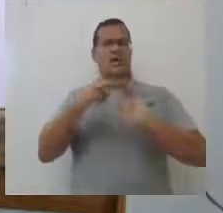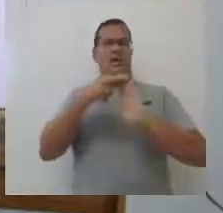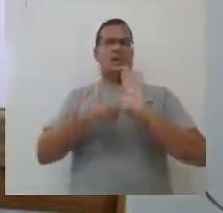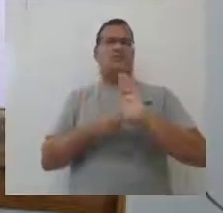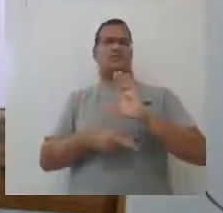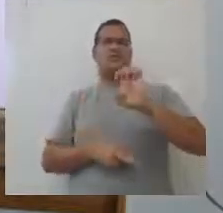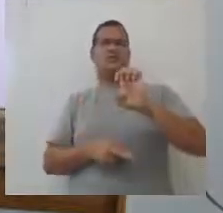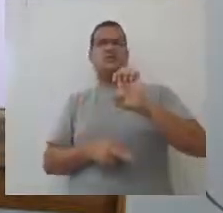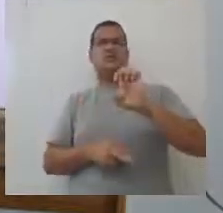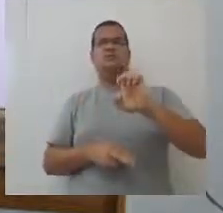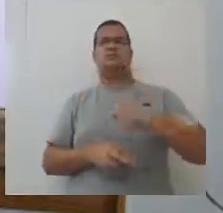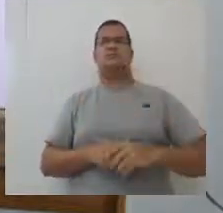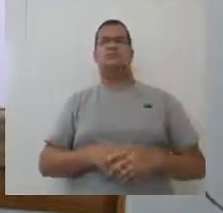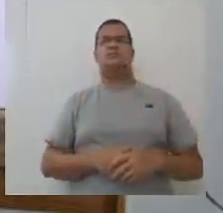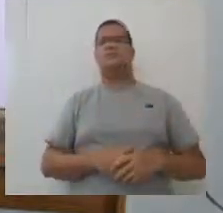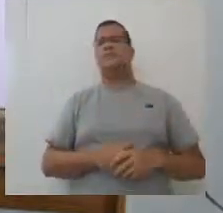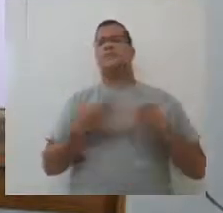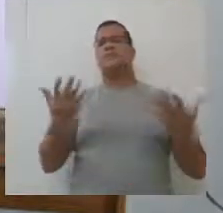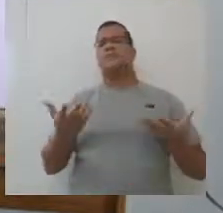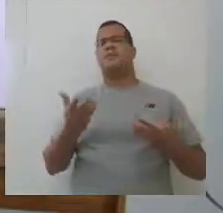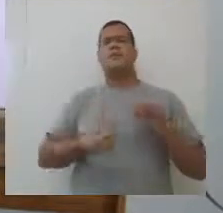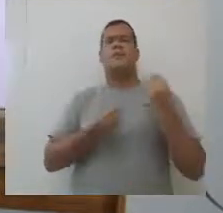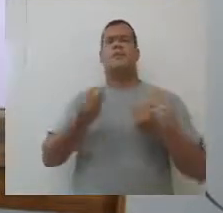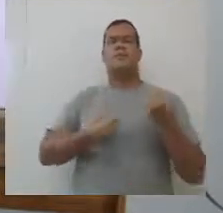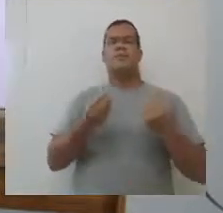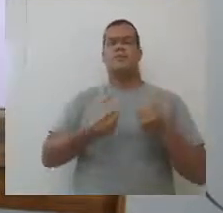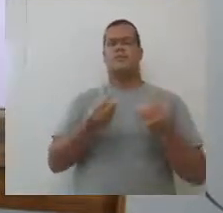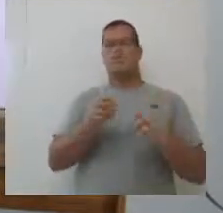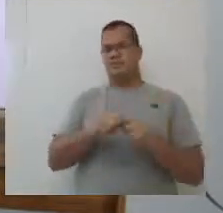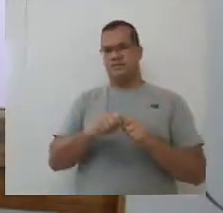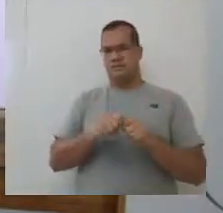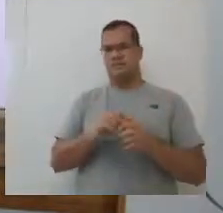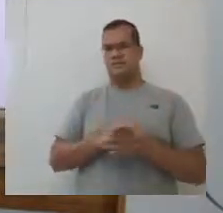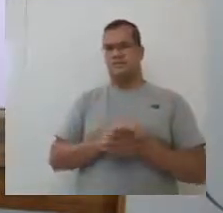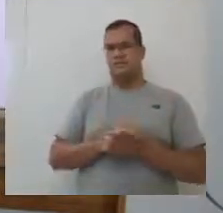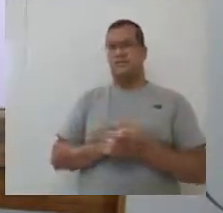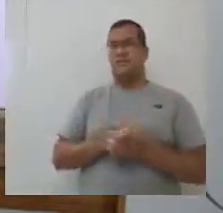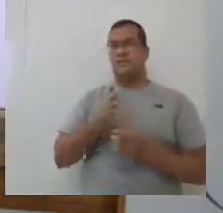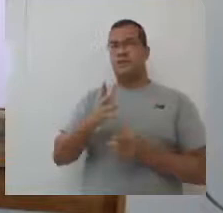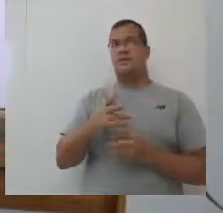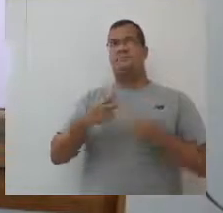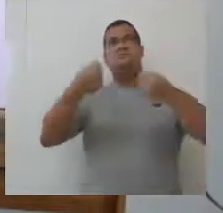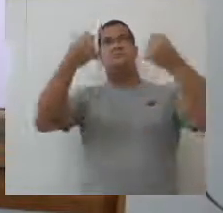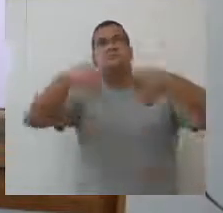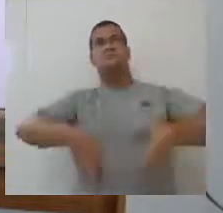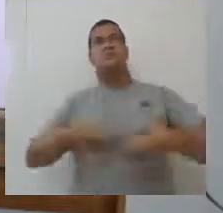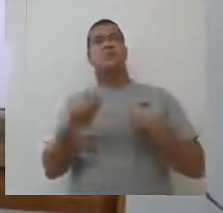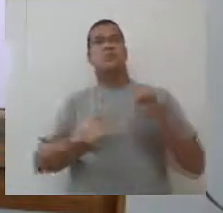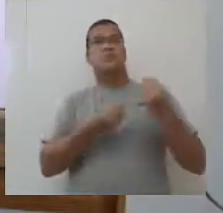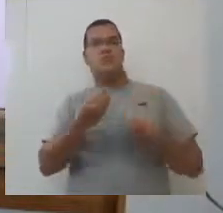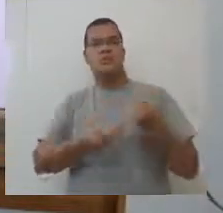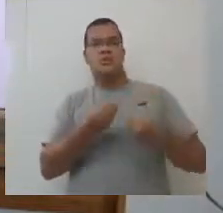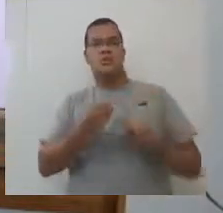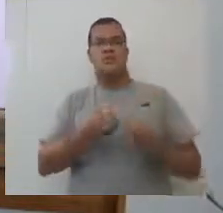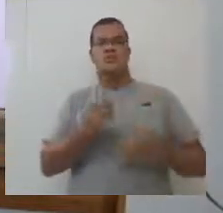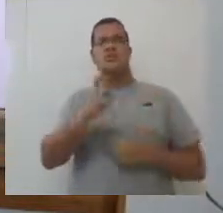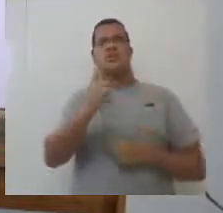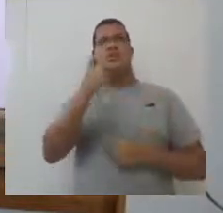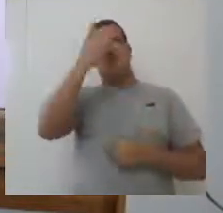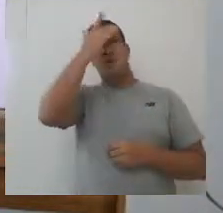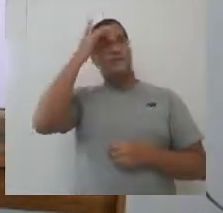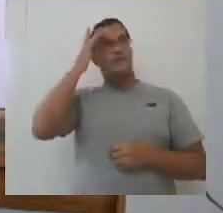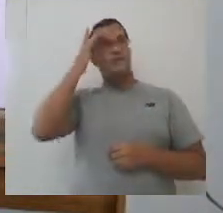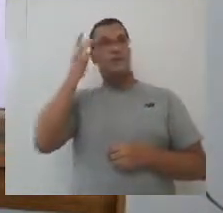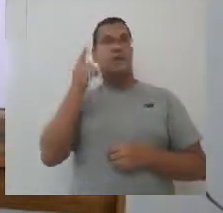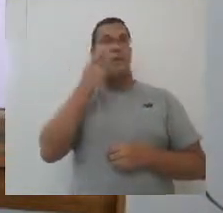ou regra do I. Tá? Aí você vai dizer assim, André, como assim? Eu quero que tu me diga a probabilidade de ter uma pessoa